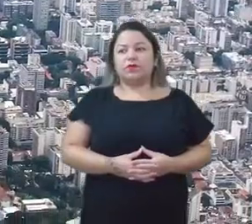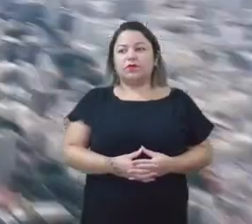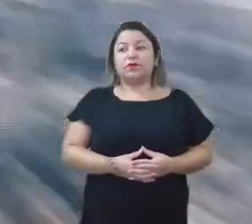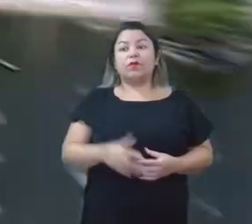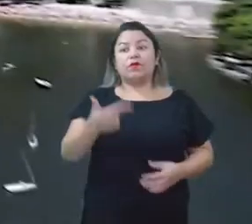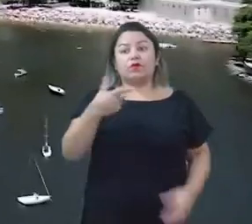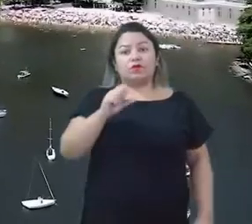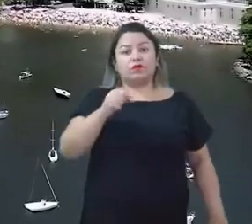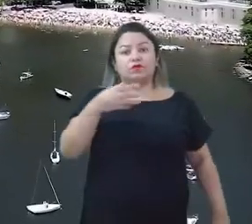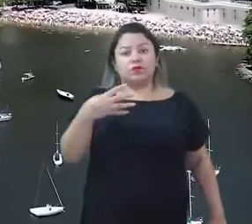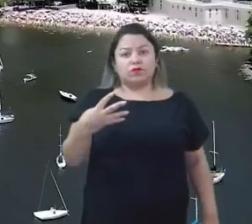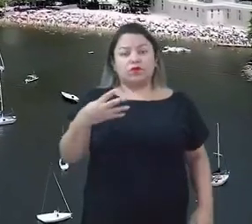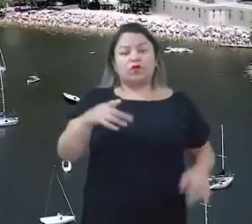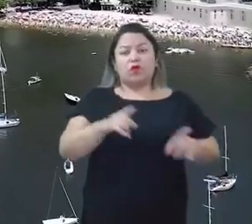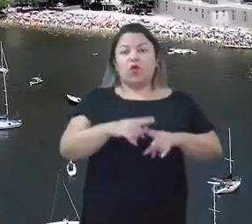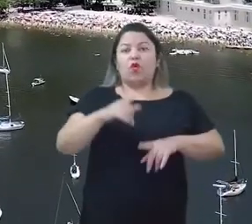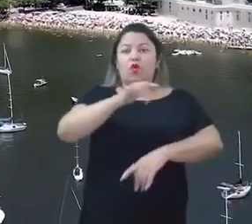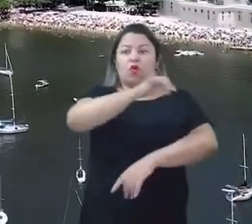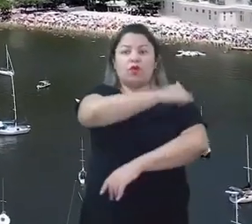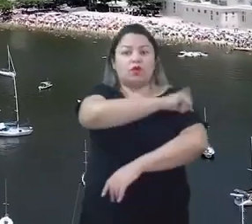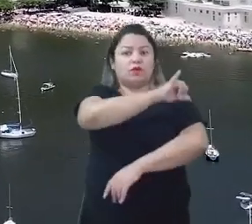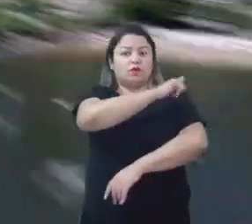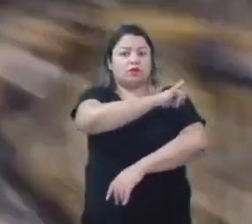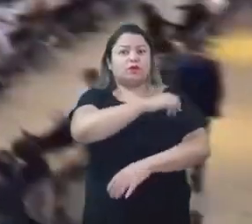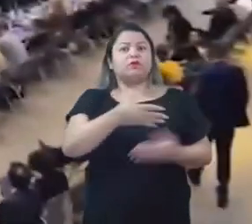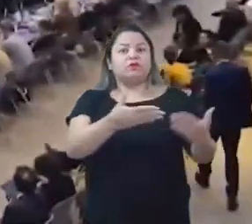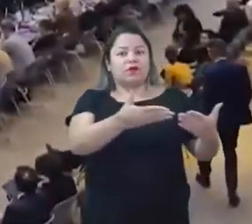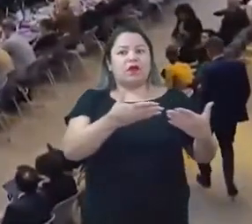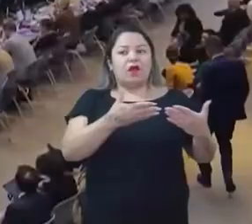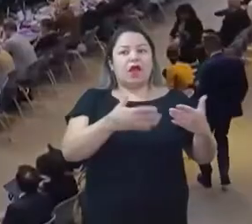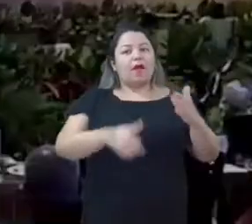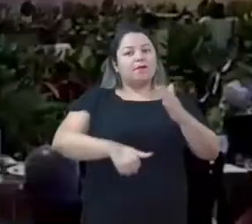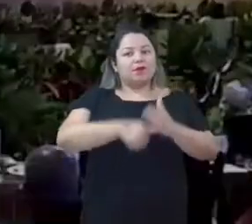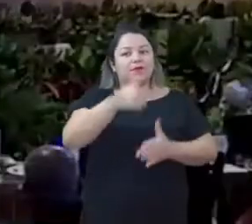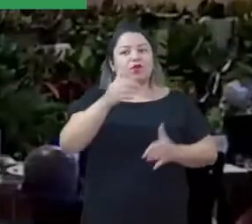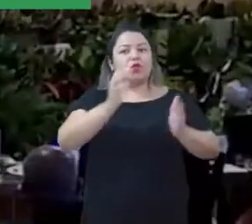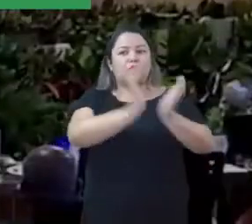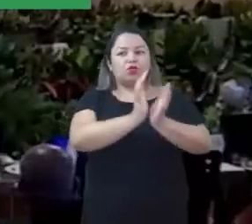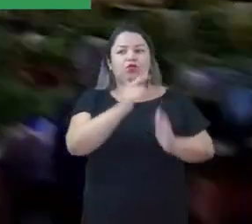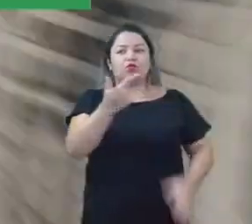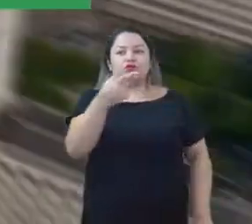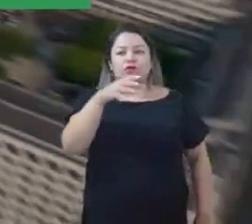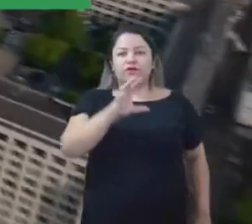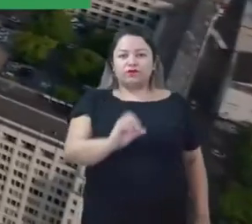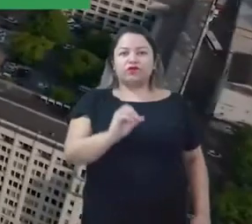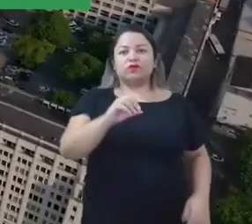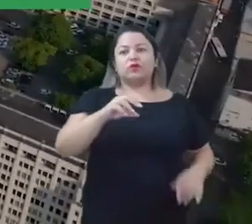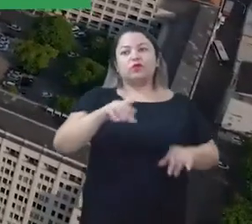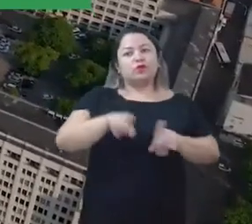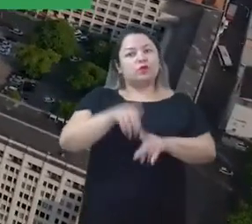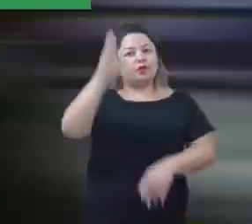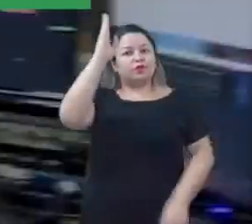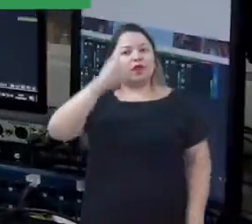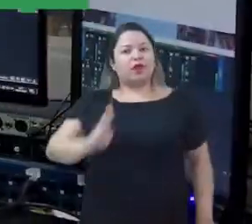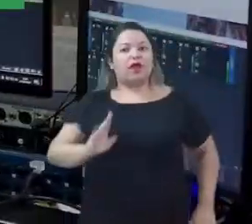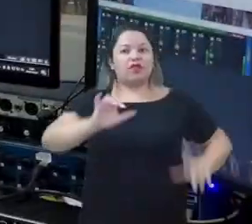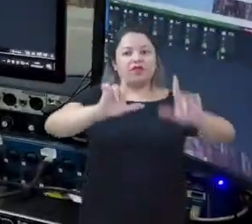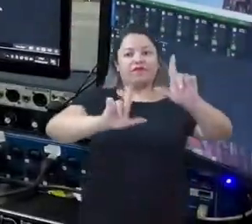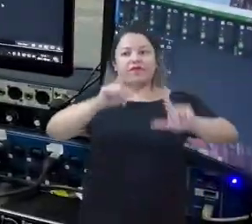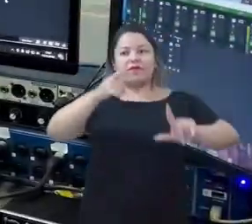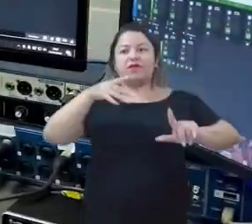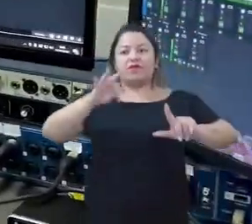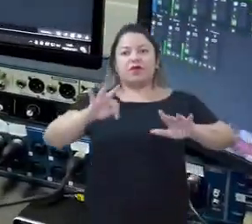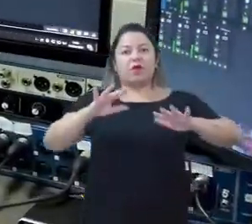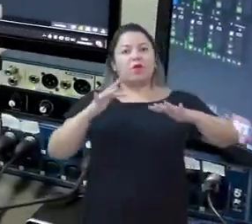Em 2024, o Rio de Janeiro recebe a primeira cúpula do G20 no Brasil. E a TV PT preparou